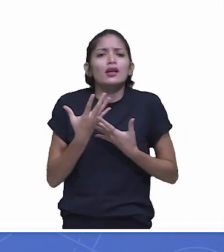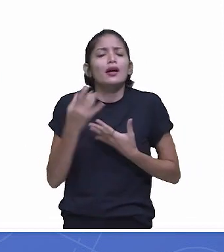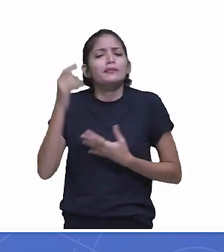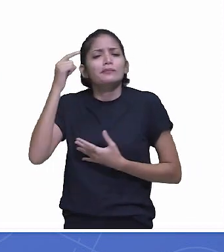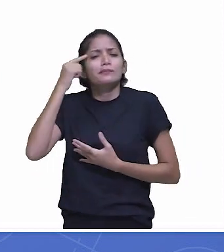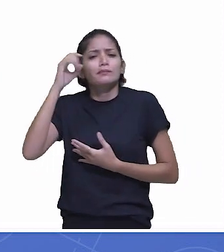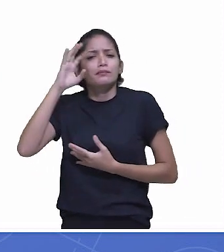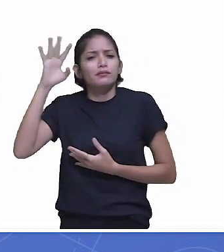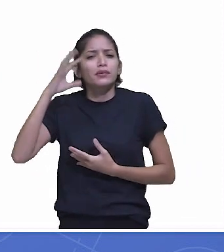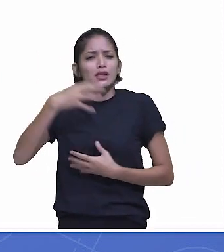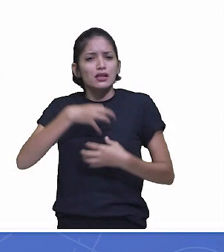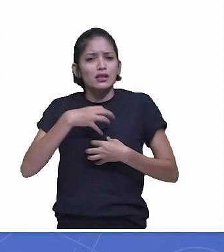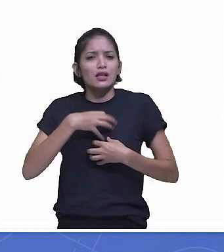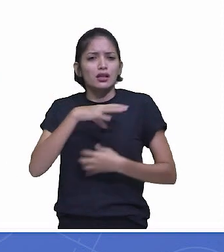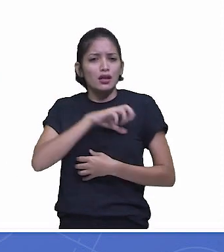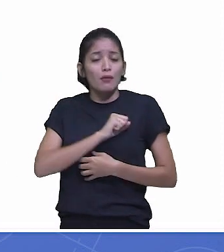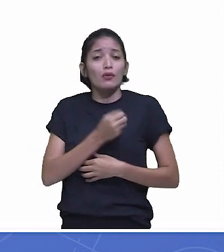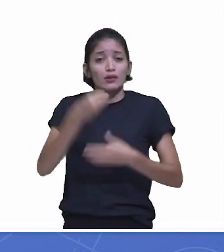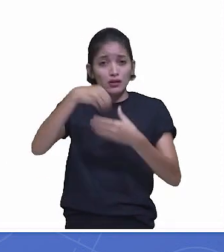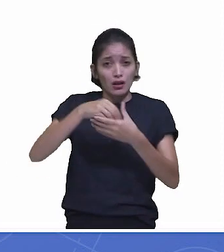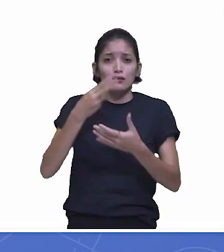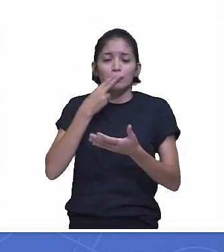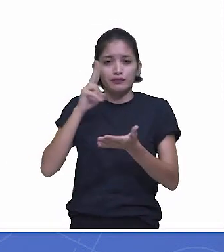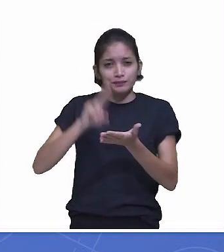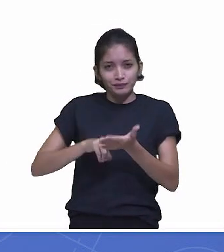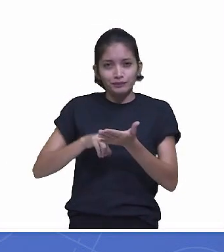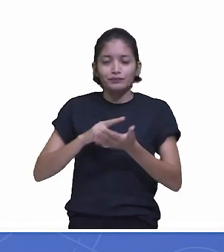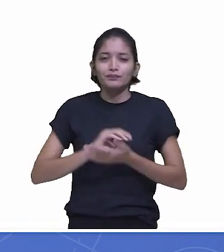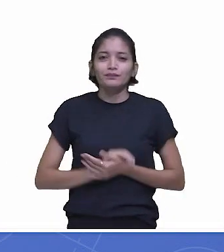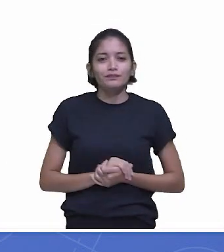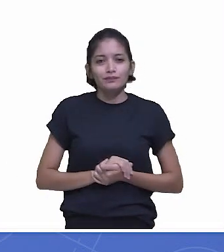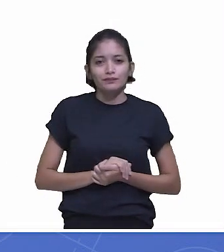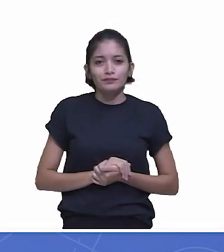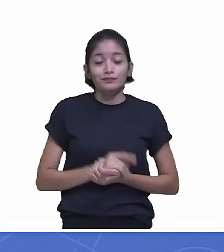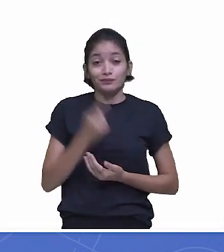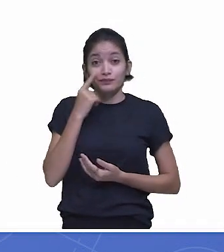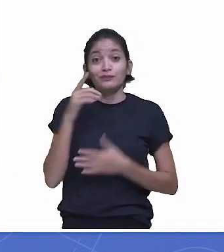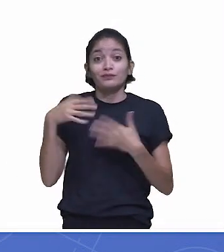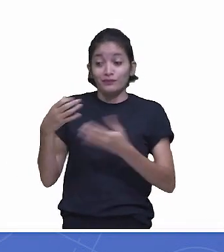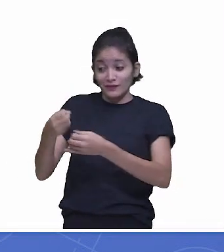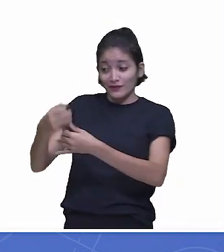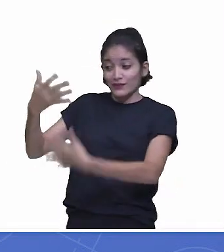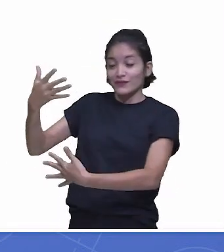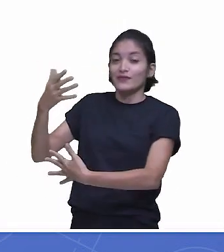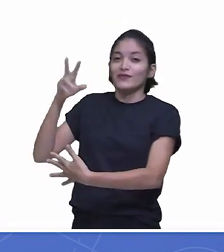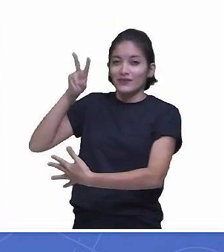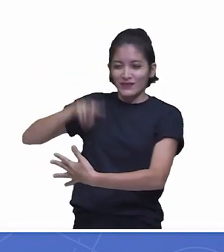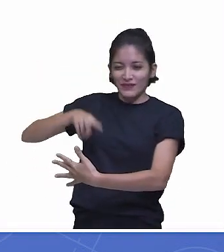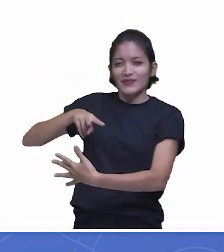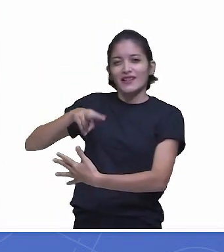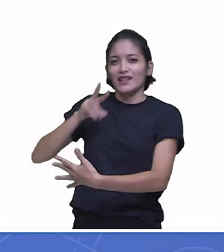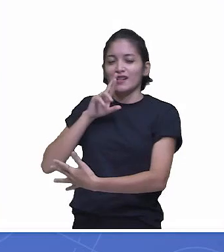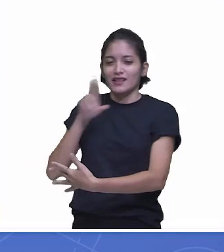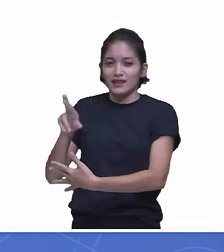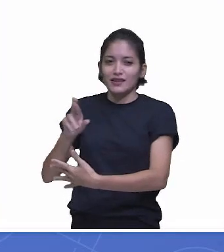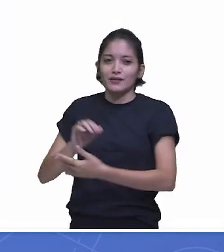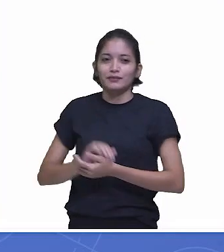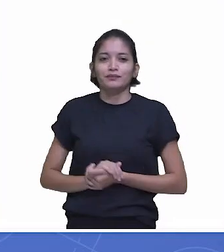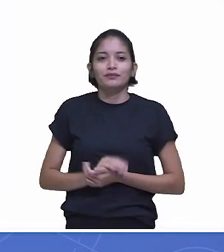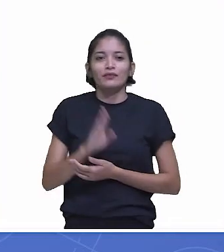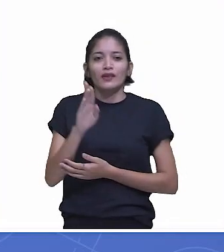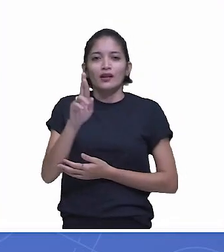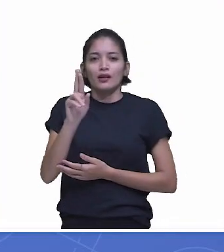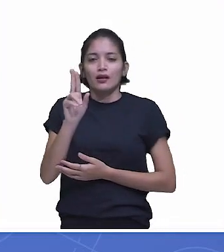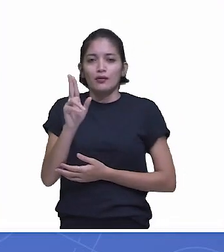amoroso presentes em cartas de amor. Vamos lá? Vamos ver as respostas enviadas ao nosso chat. O Bruno, da